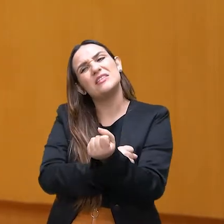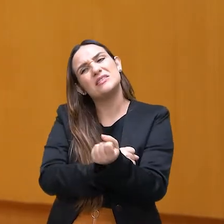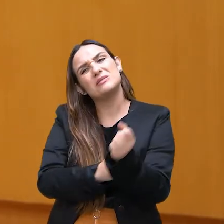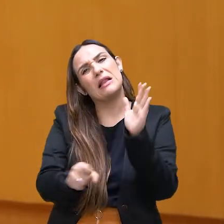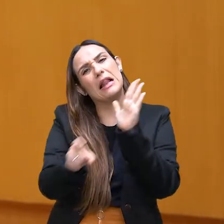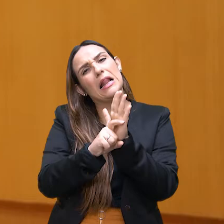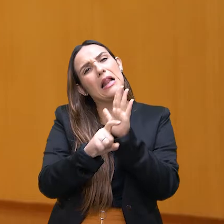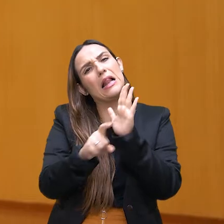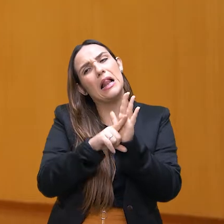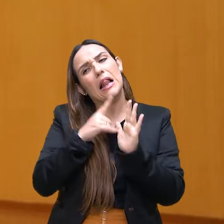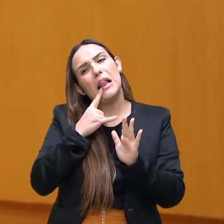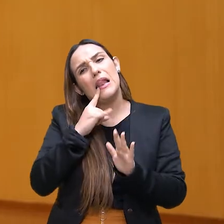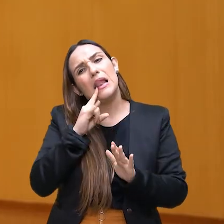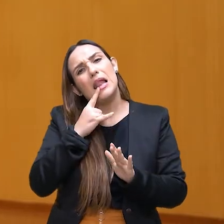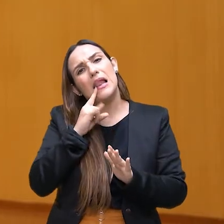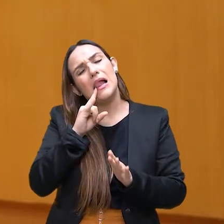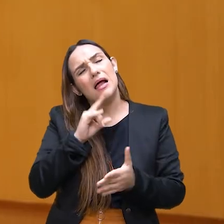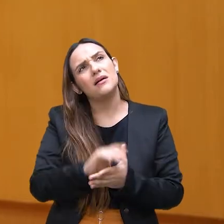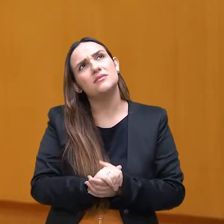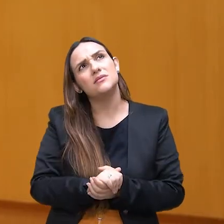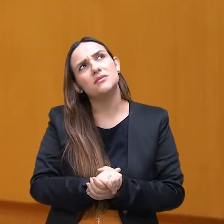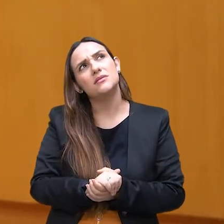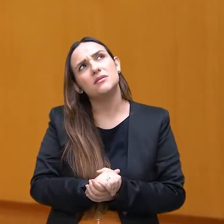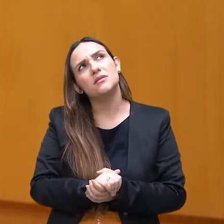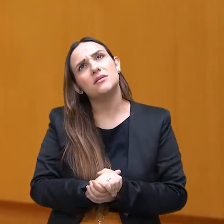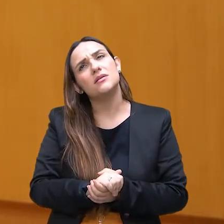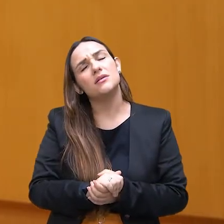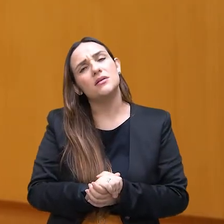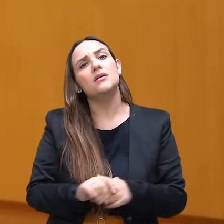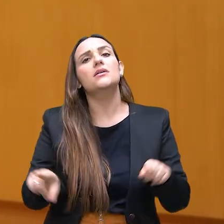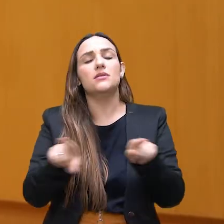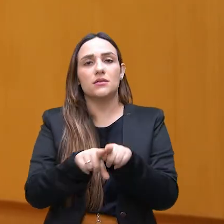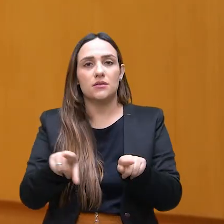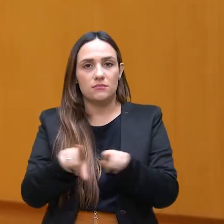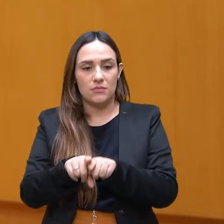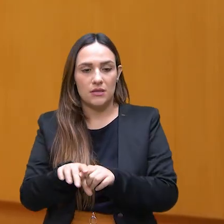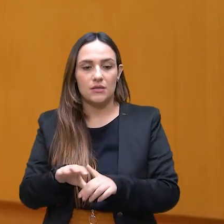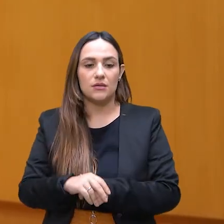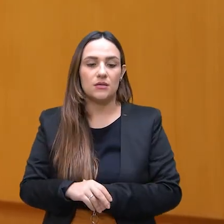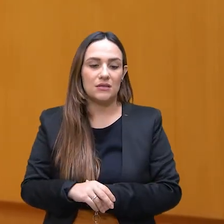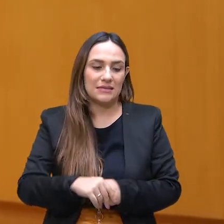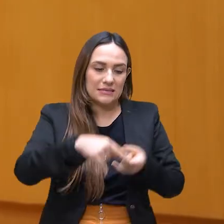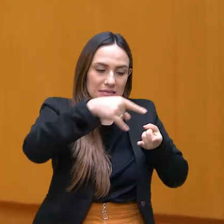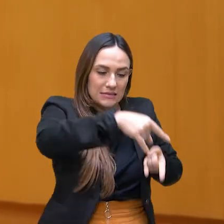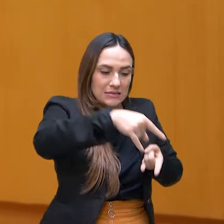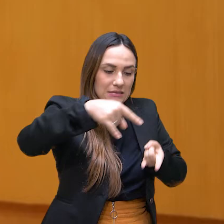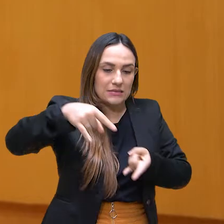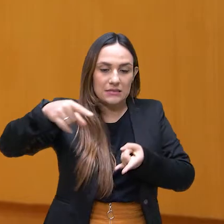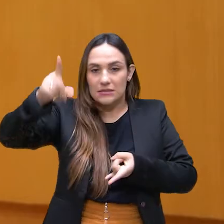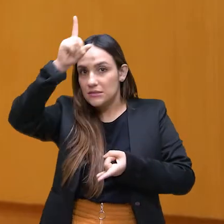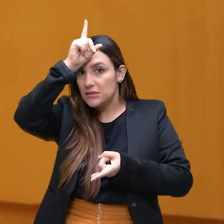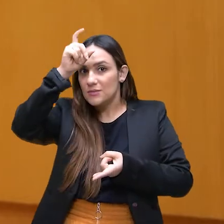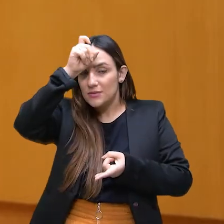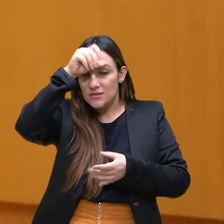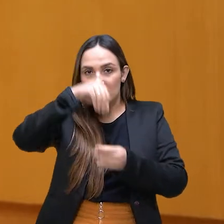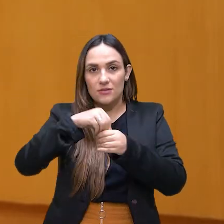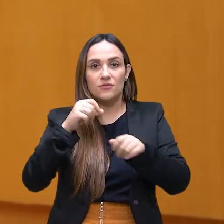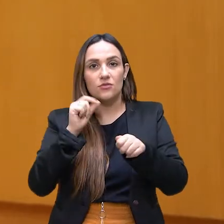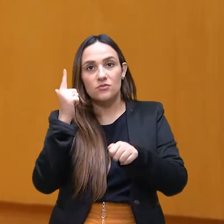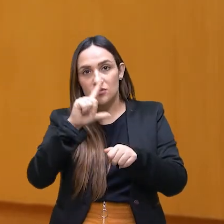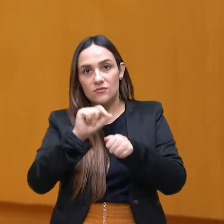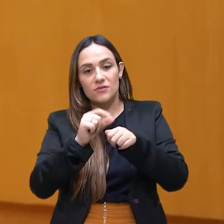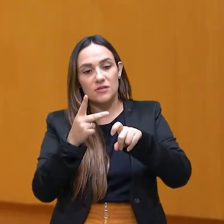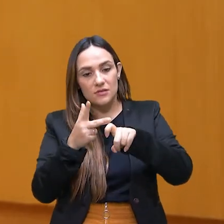ou alcoólica. Acima dela está internação, leitos hospitalares, né, para